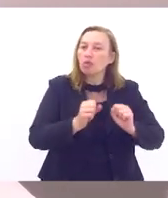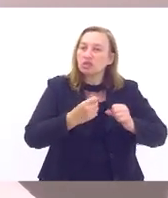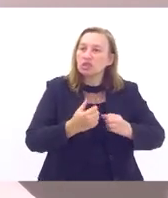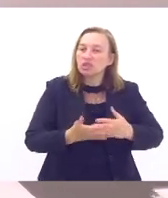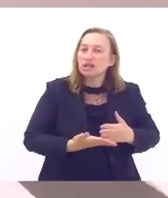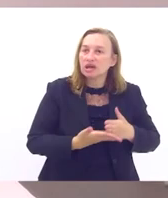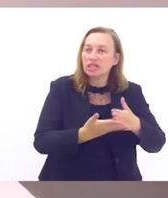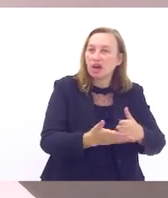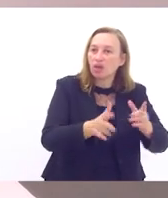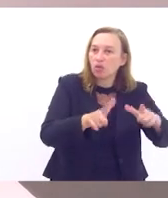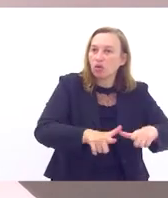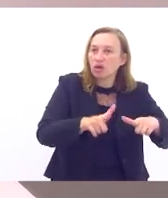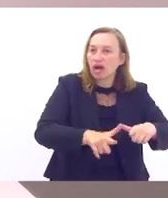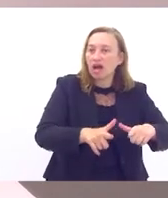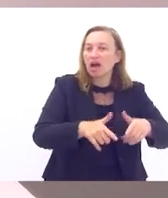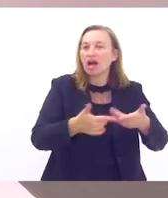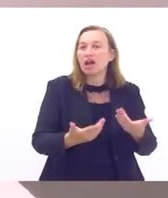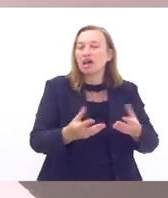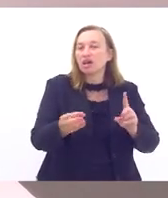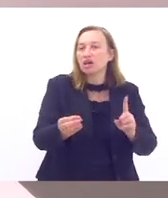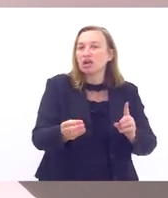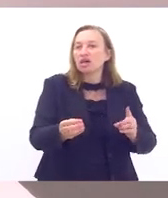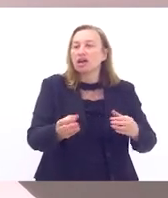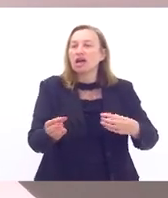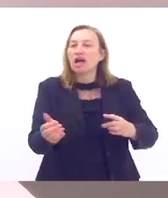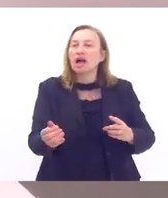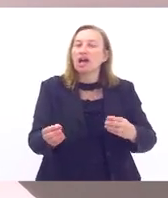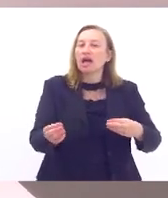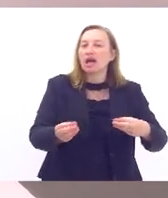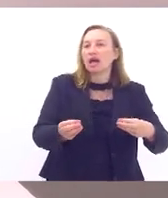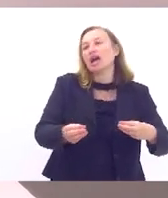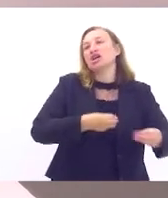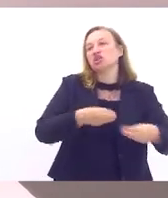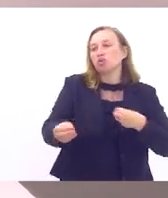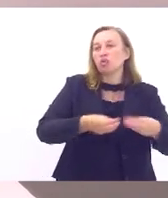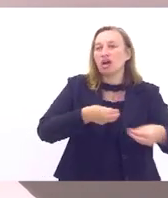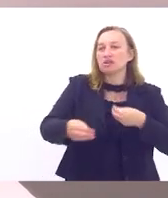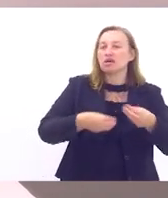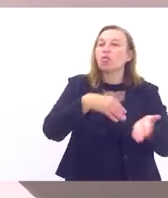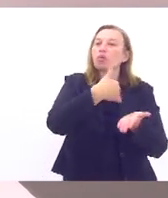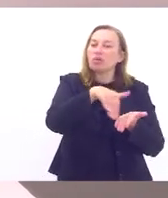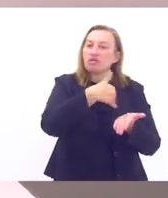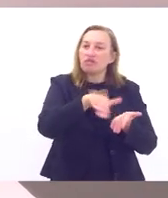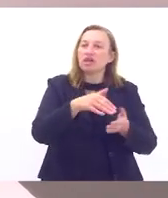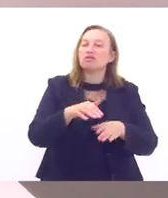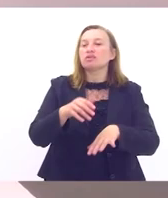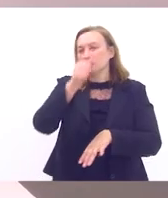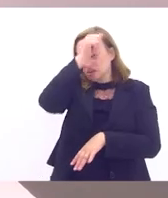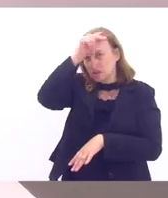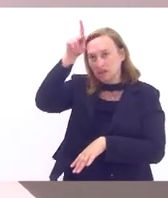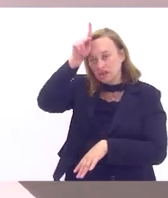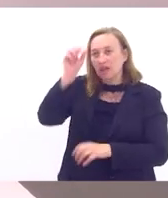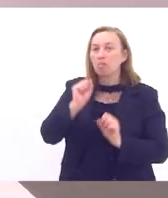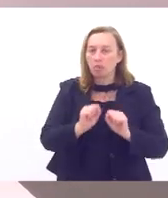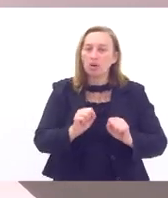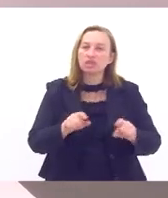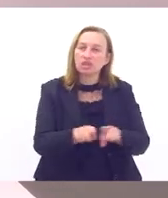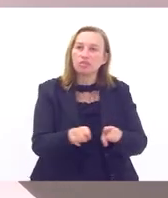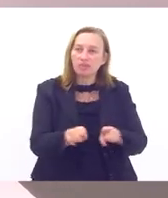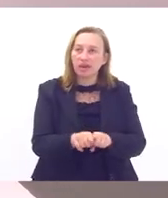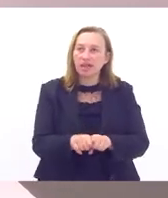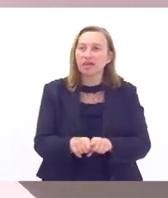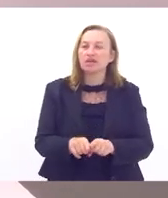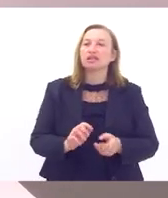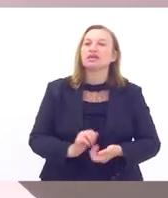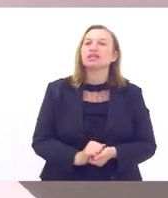região e facilitar a articulação com o prefeito, com os secretários. A gente também pode fazer esse gesto. E aí a gente